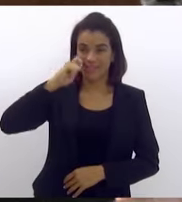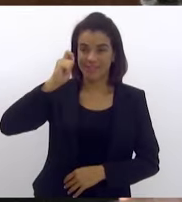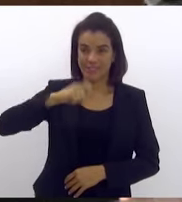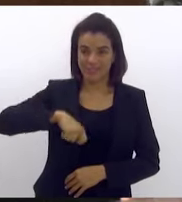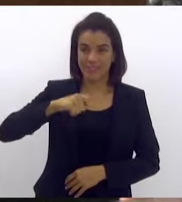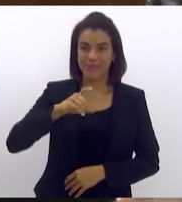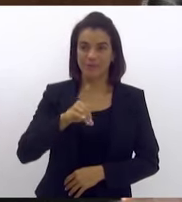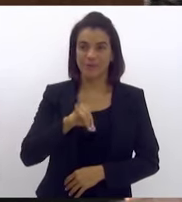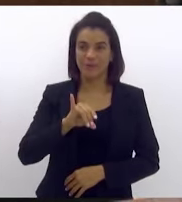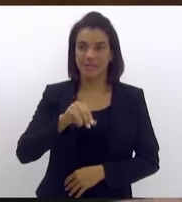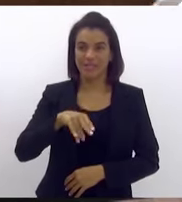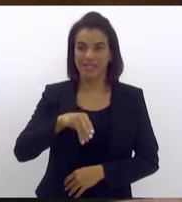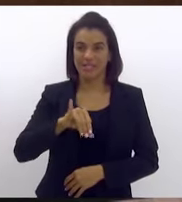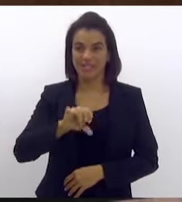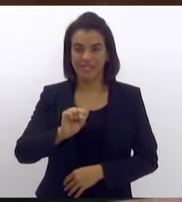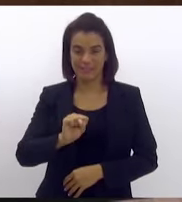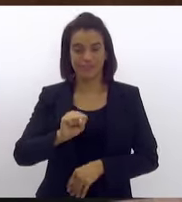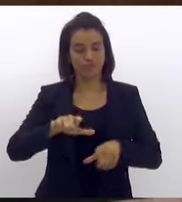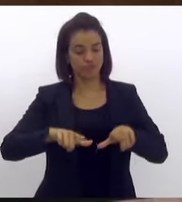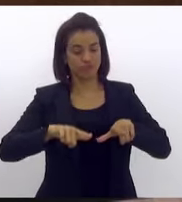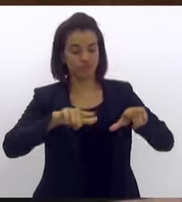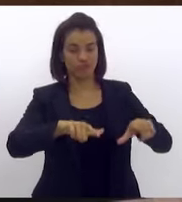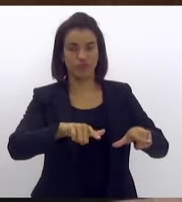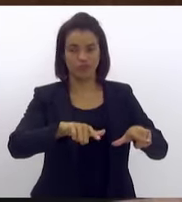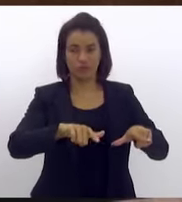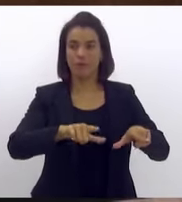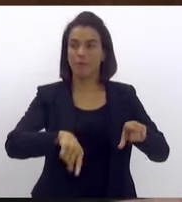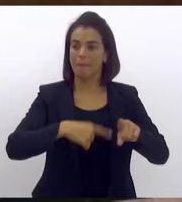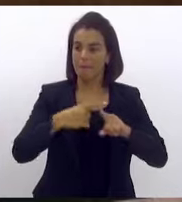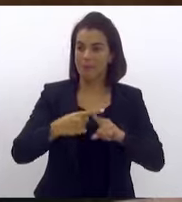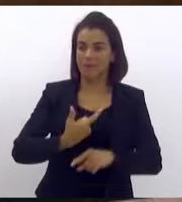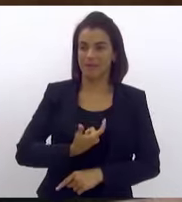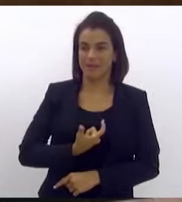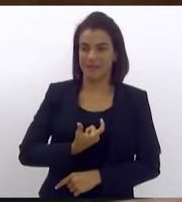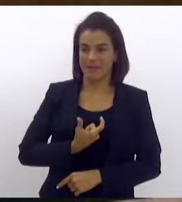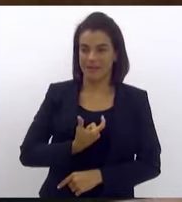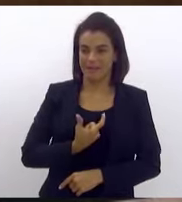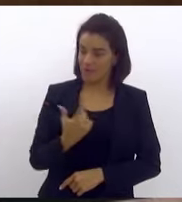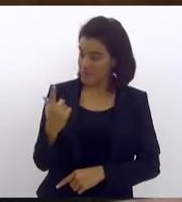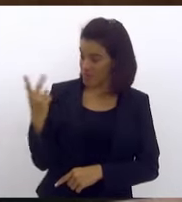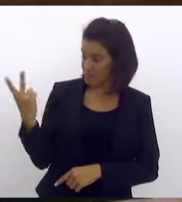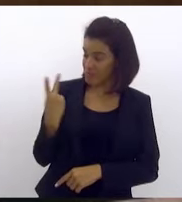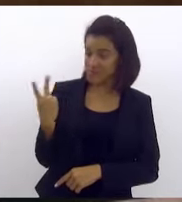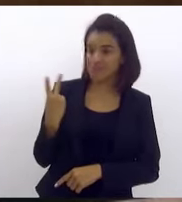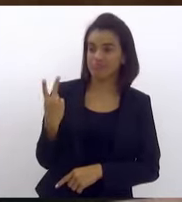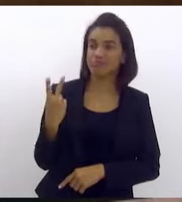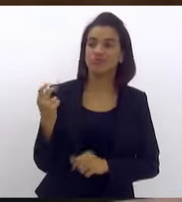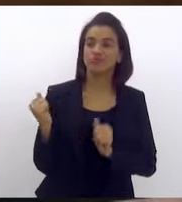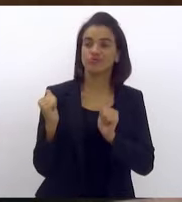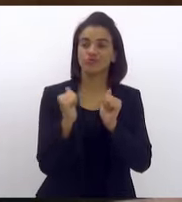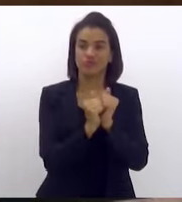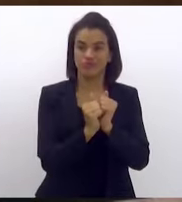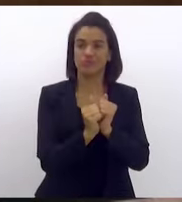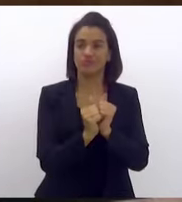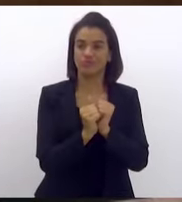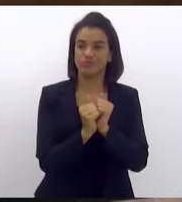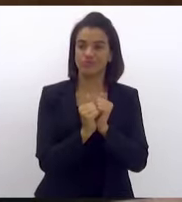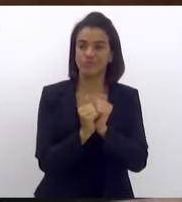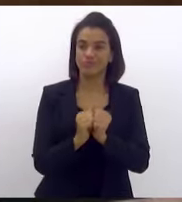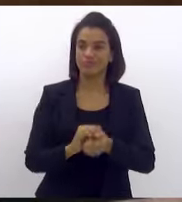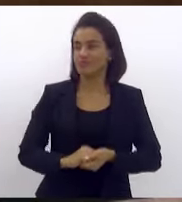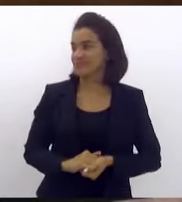para o Diniz. Além do título da medalha. Vamos fazer juntos a entrega do seu título e da minha medalha. Pode